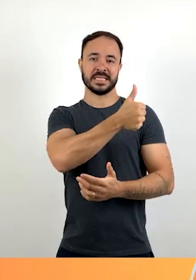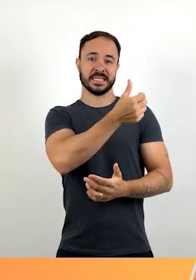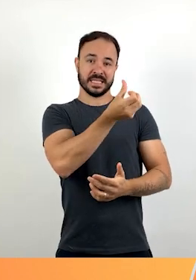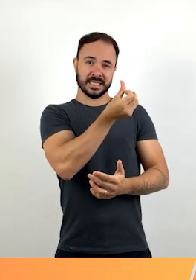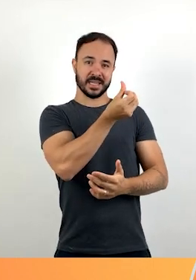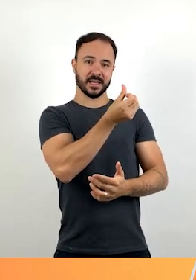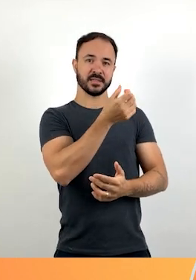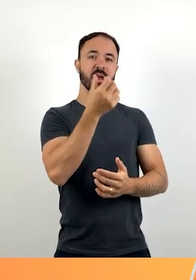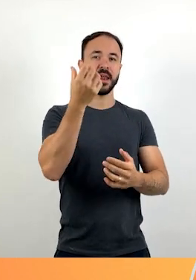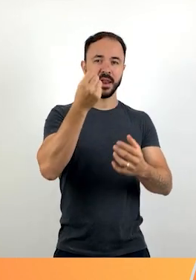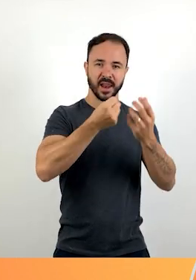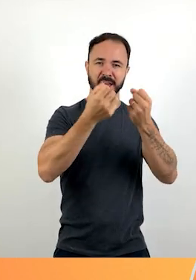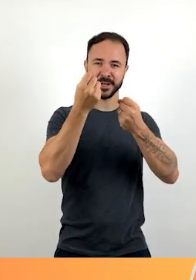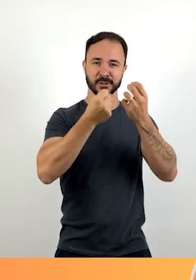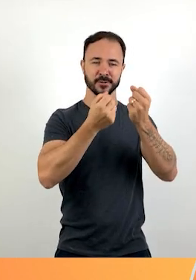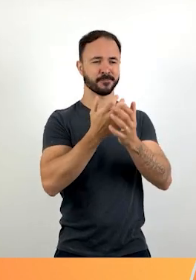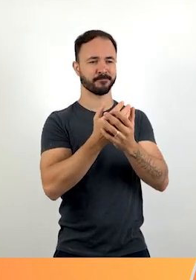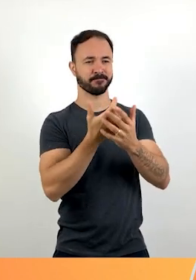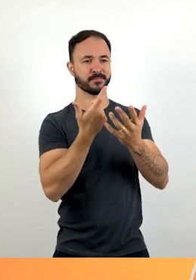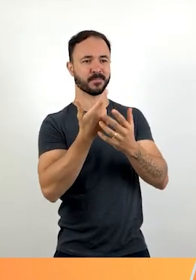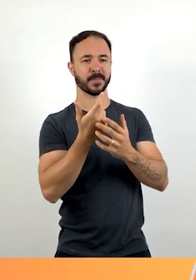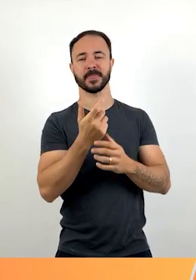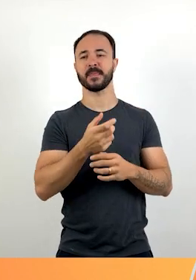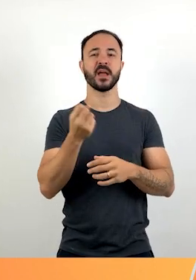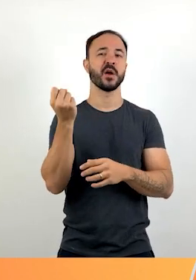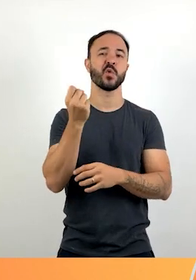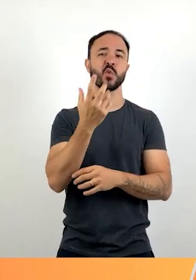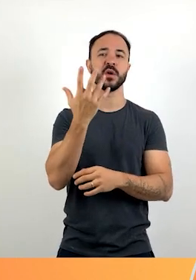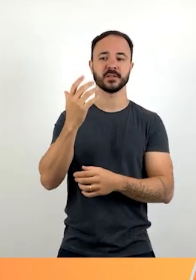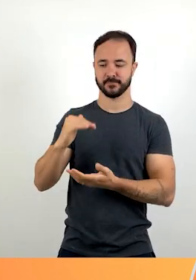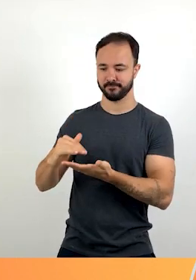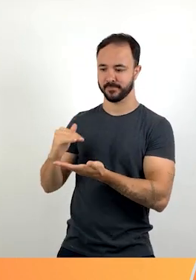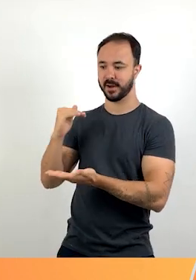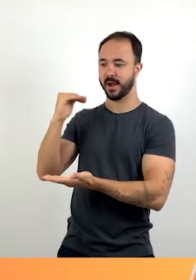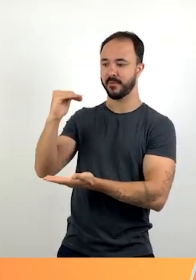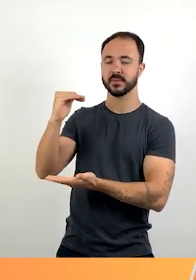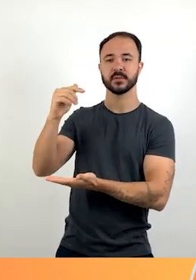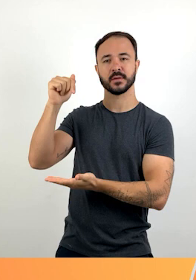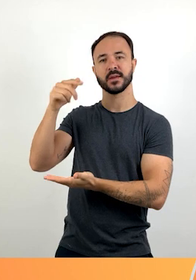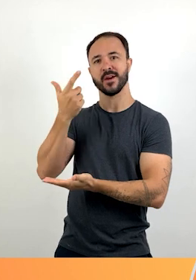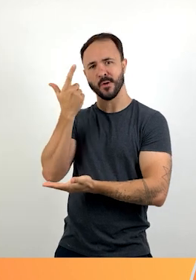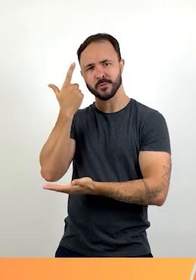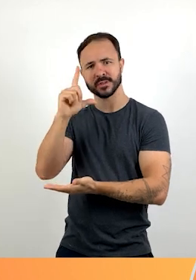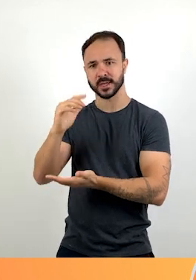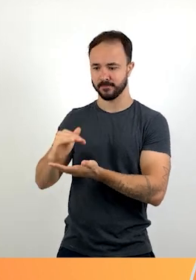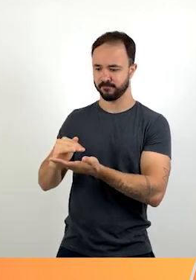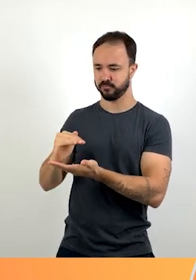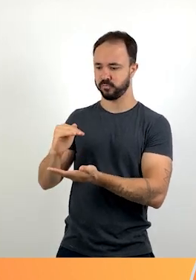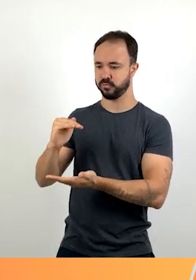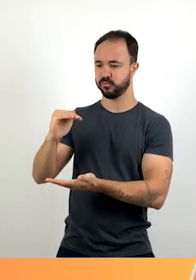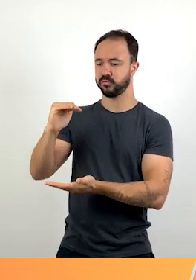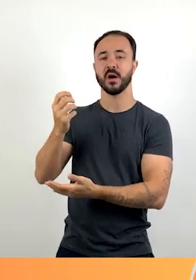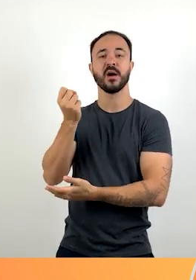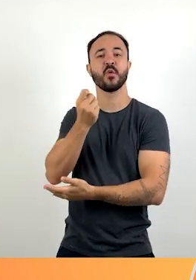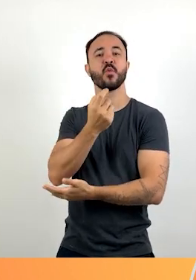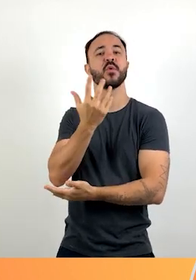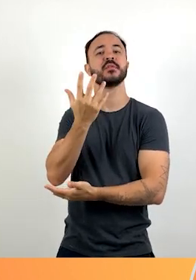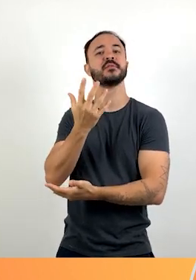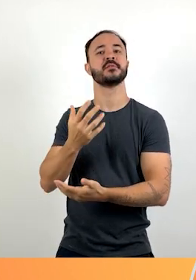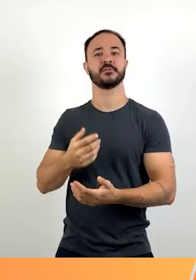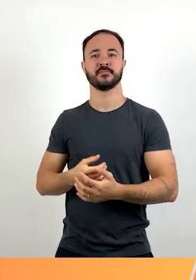de 2/3 de litro, né? Quer dizer que essas garrafas elas têm menos que 1 litro, nós podemos encher. Então, basta eu